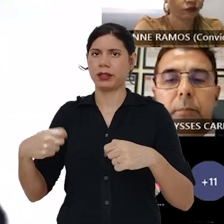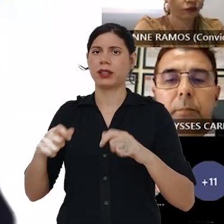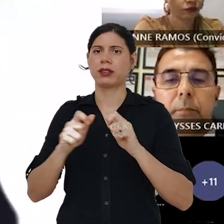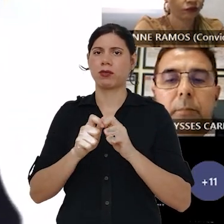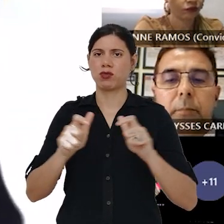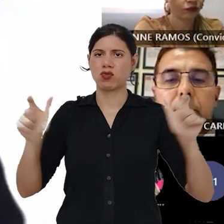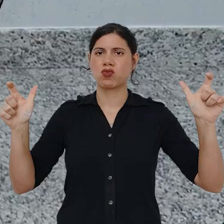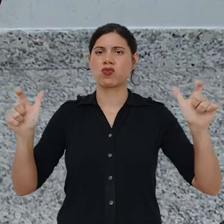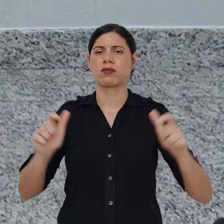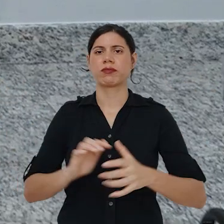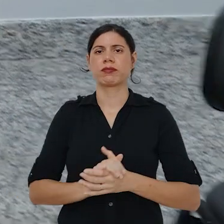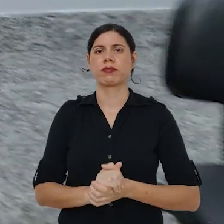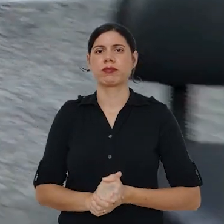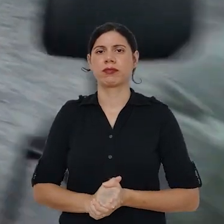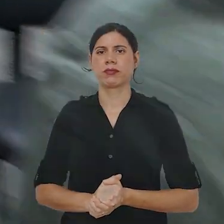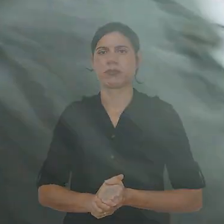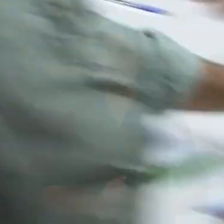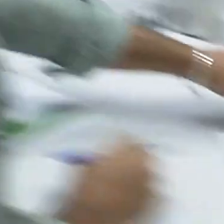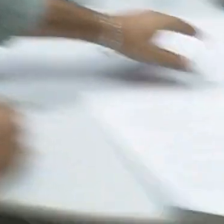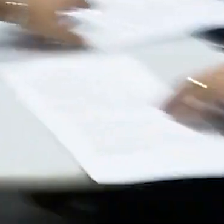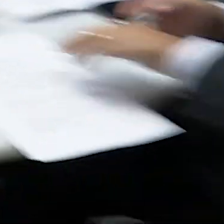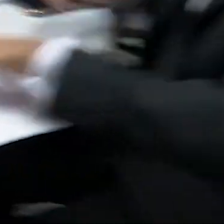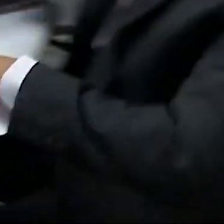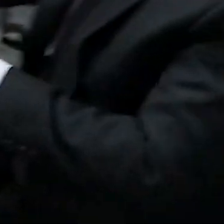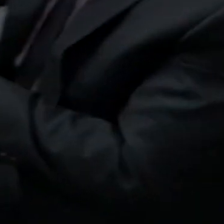fazer essa expansão.